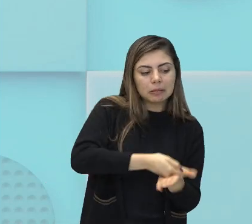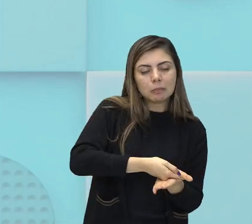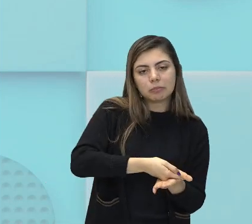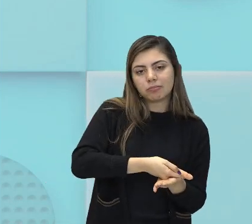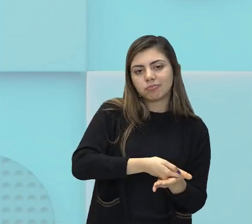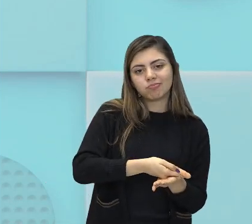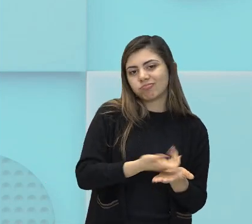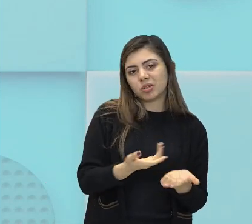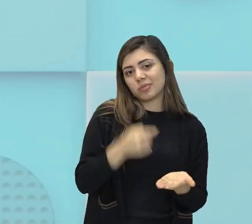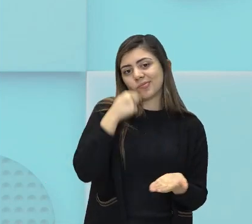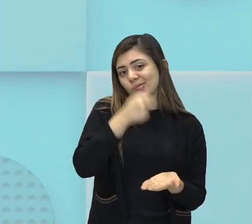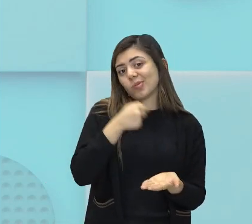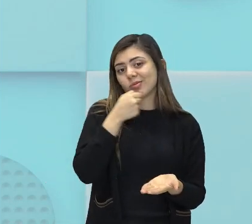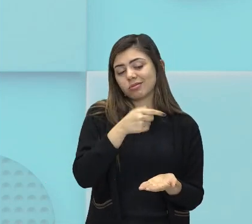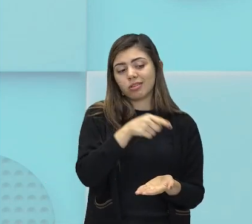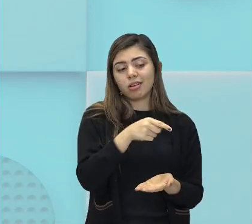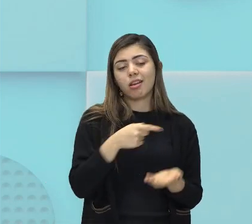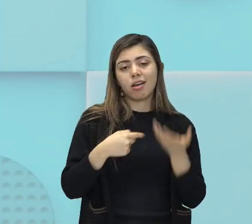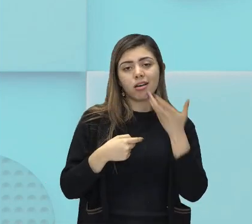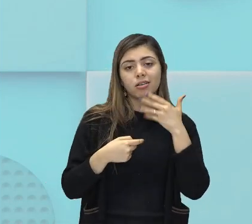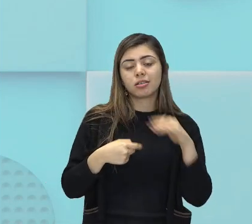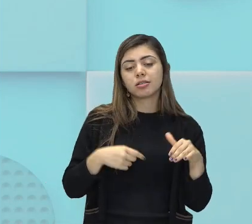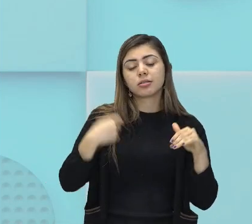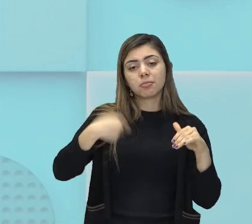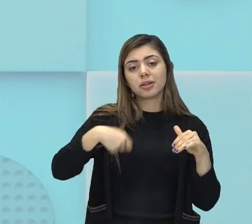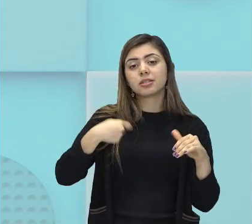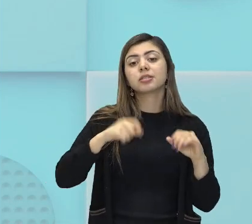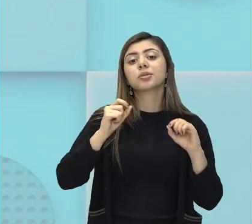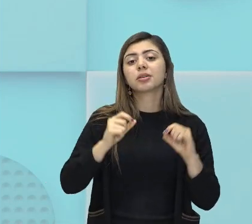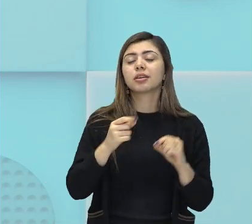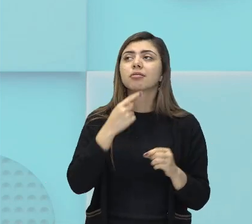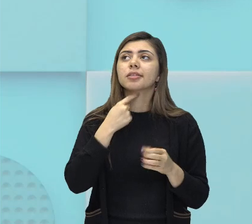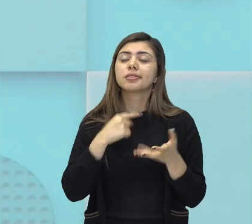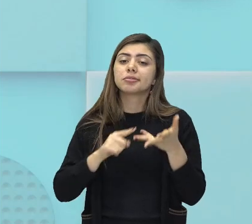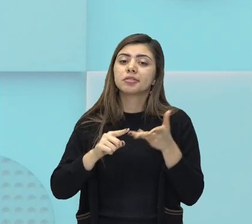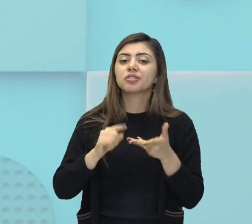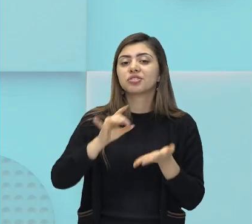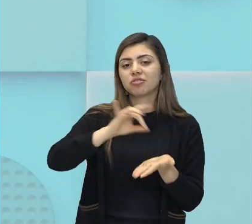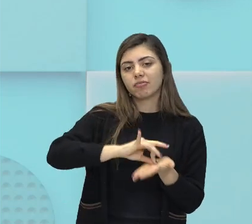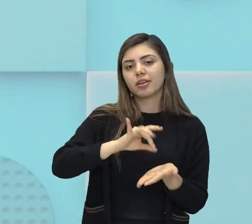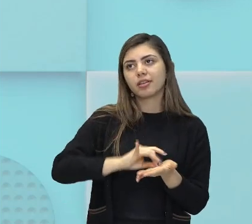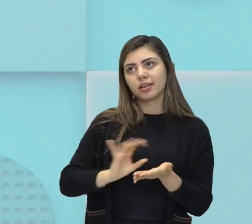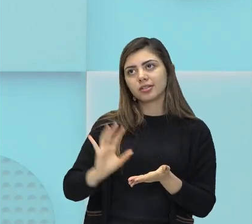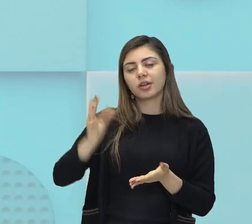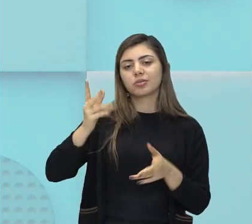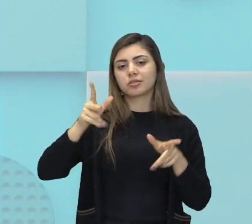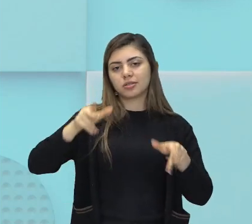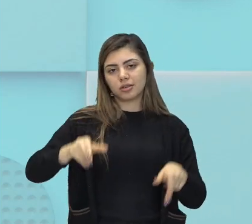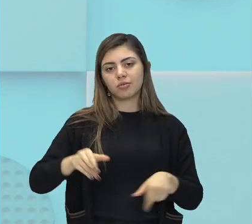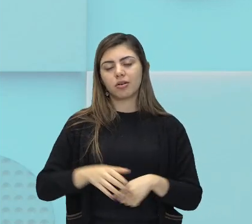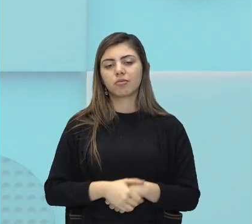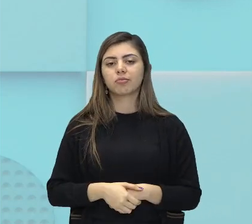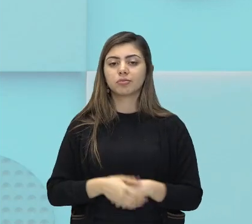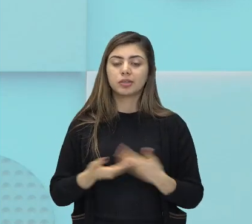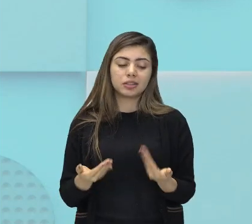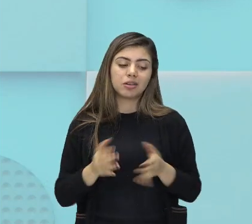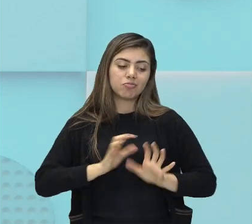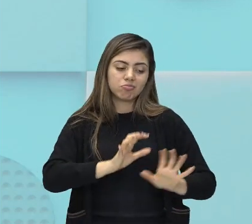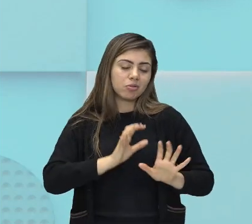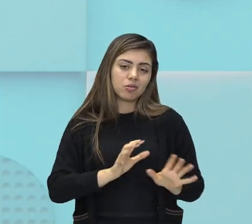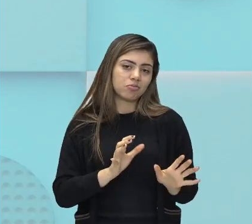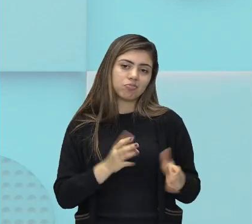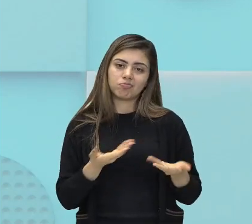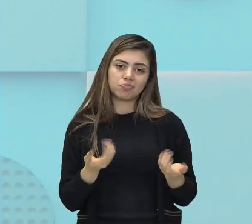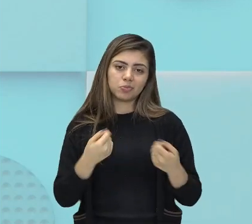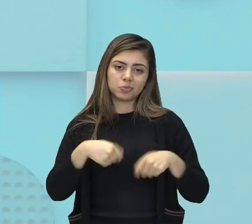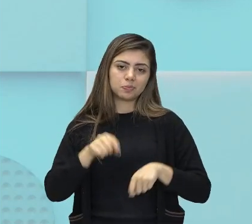não vai ser o suficiente. Ela precisa de fato querer aquilo para que o milagre aconteça. Forçá-la não vai adiantar de